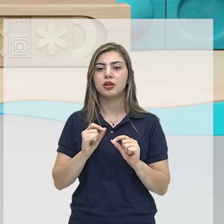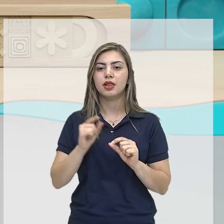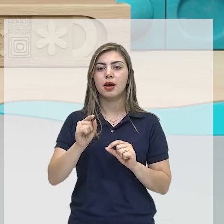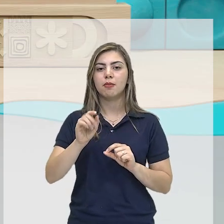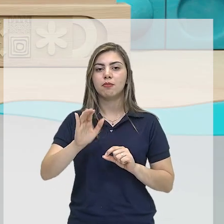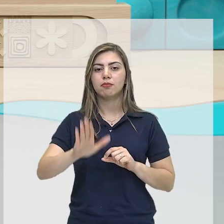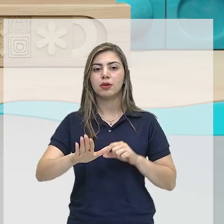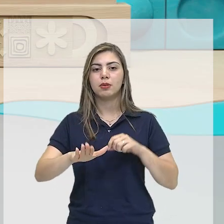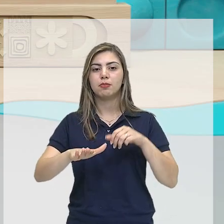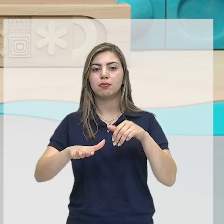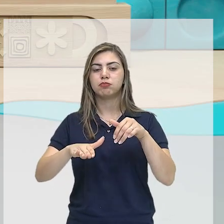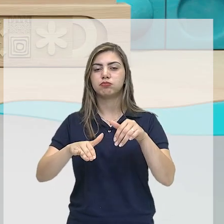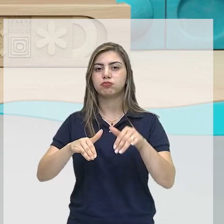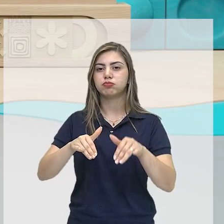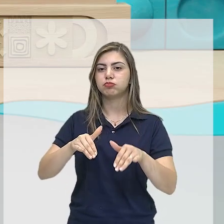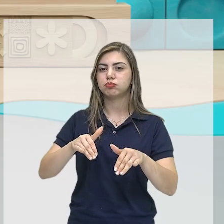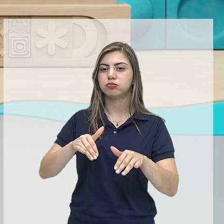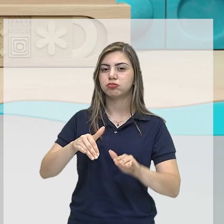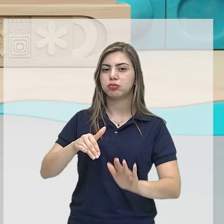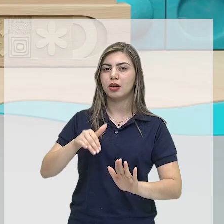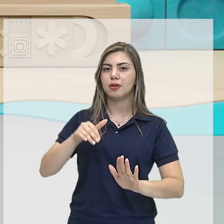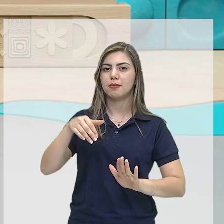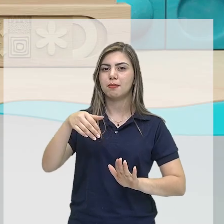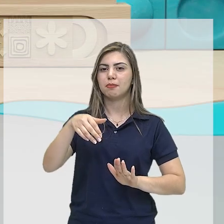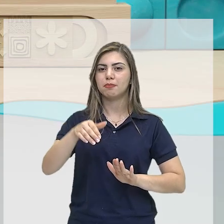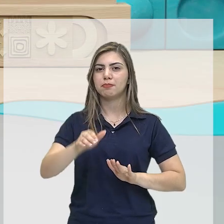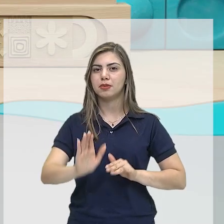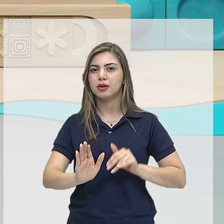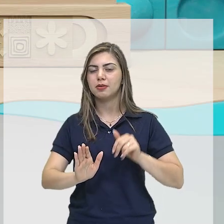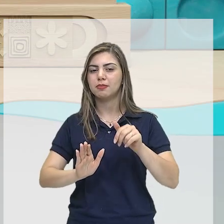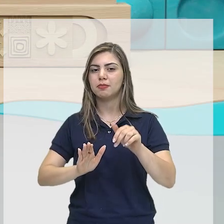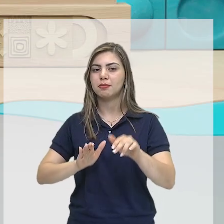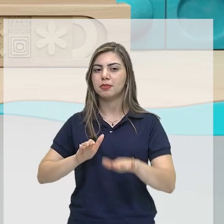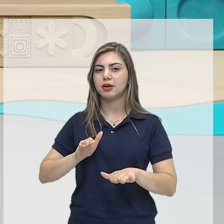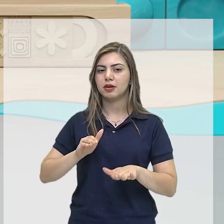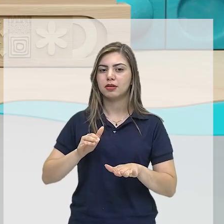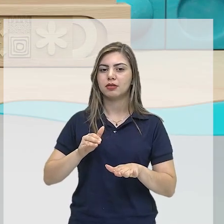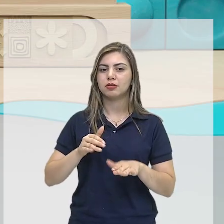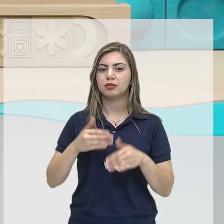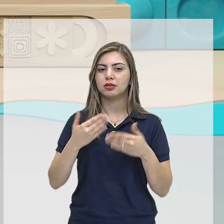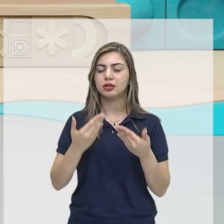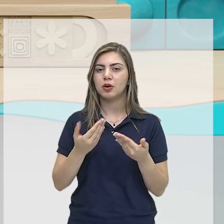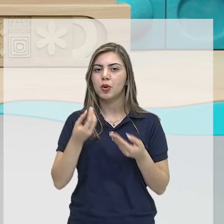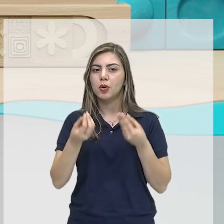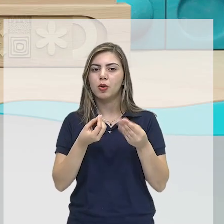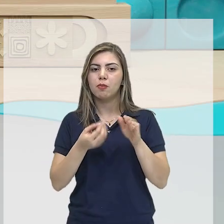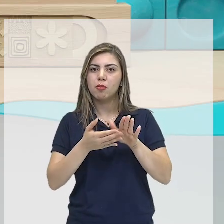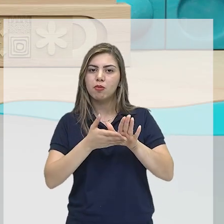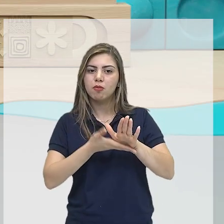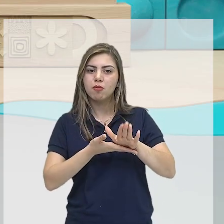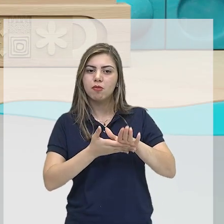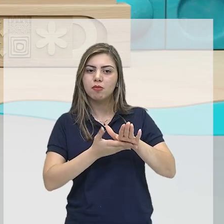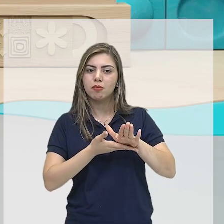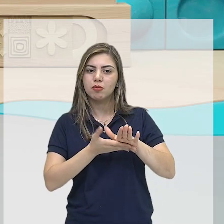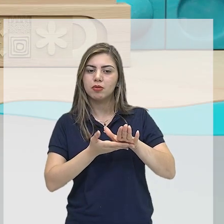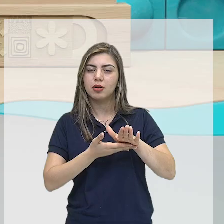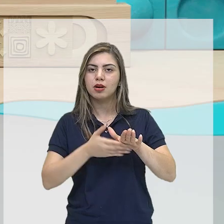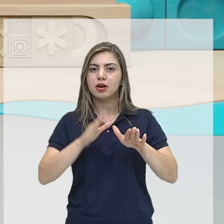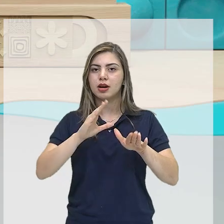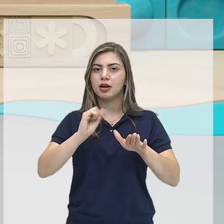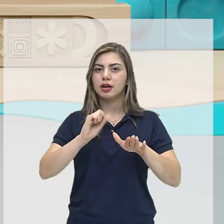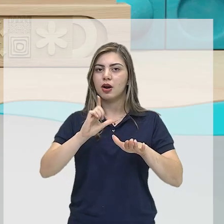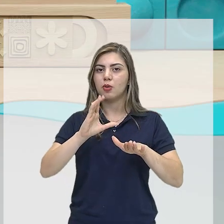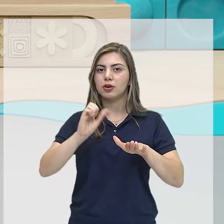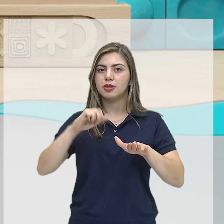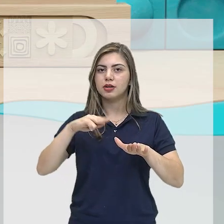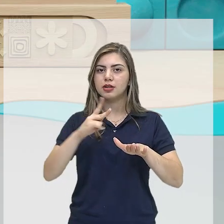ou seja, supinada. O seu calcanhar, né, essa parte de fora do seu pé, ele vai ali, ó, chegar primeiro, é o